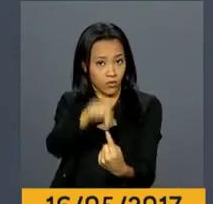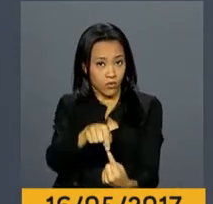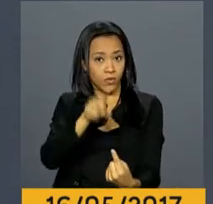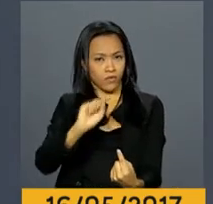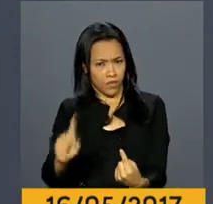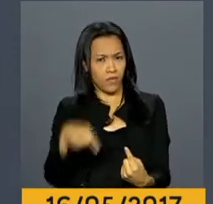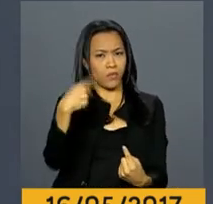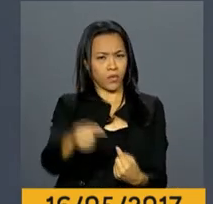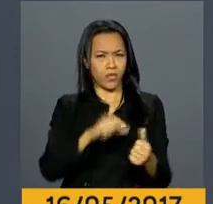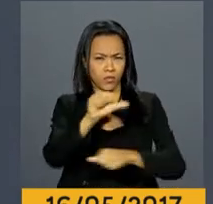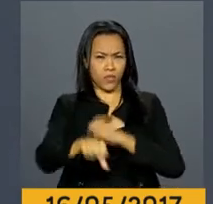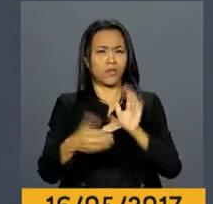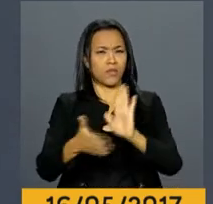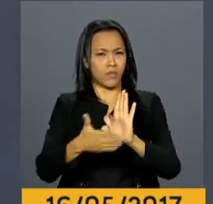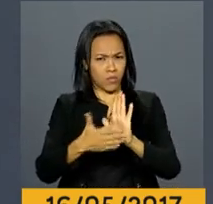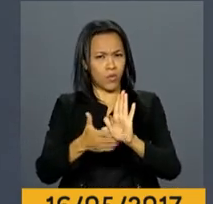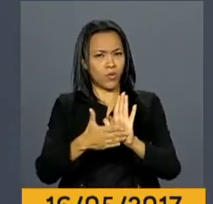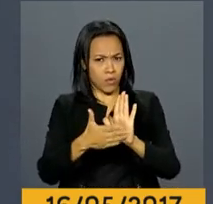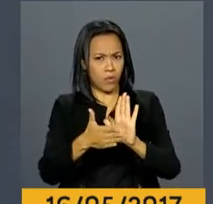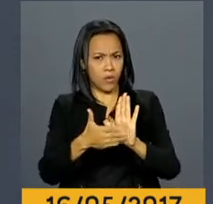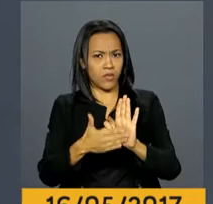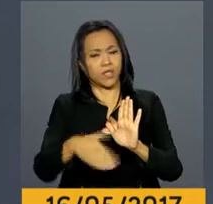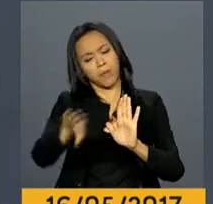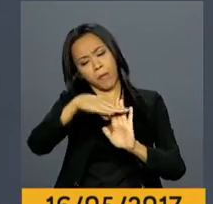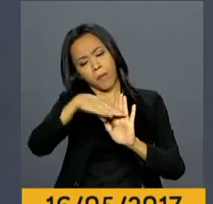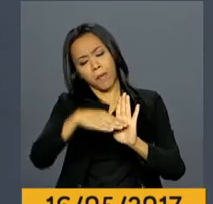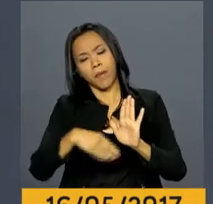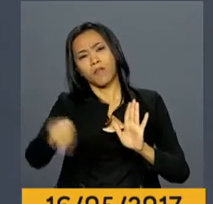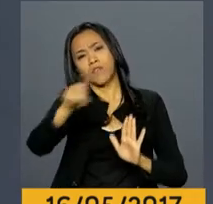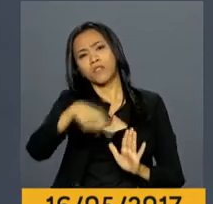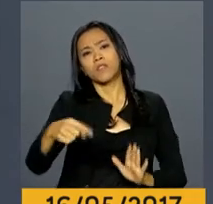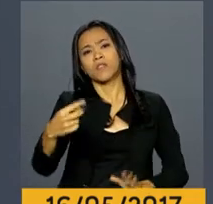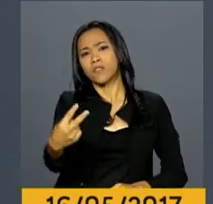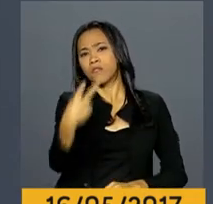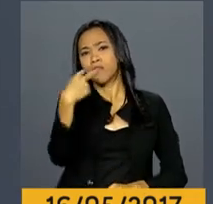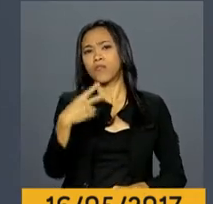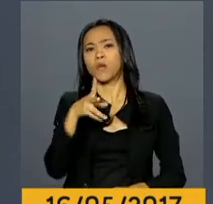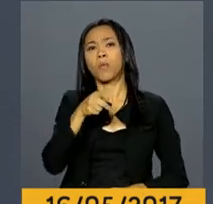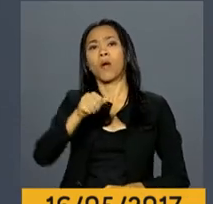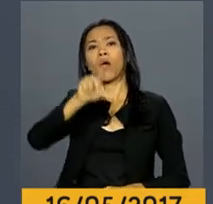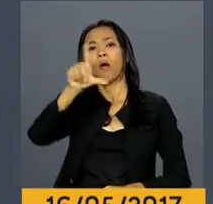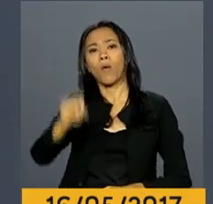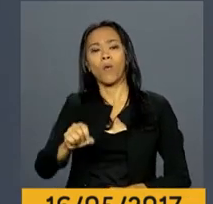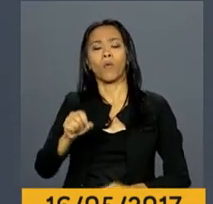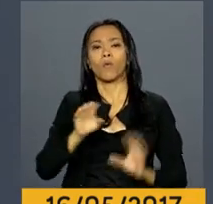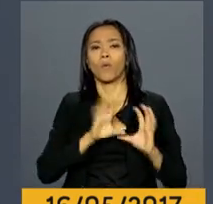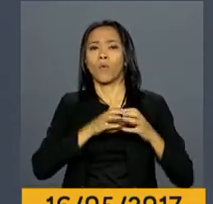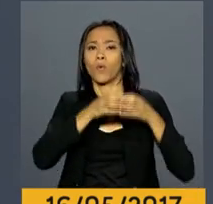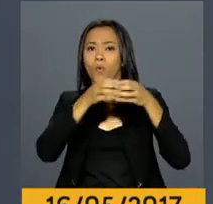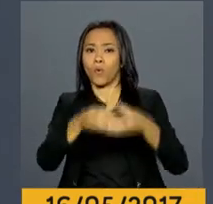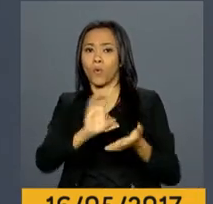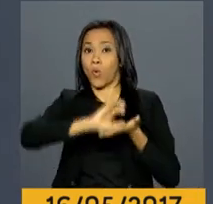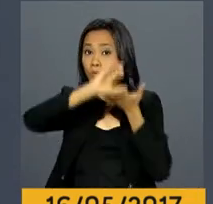dessas reformas, especialmente agora que o Paulo, depois de ouvir o conselho político